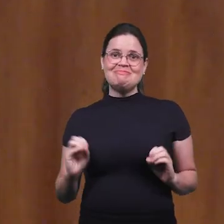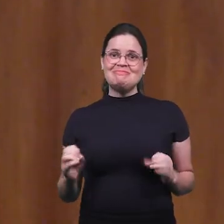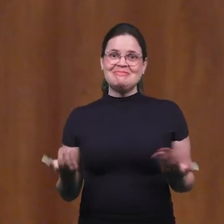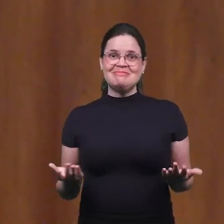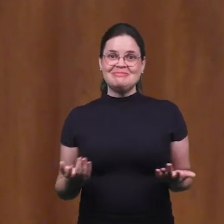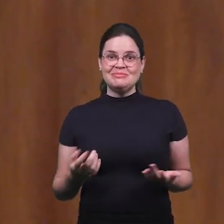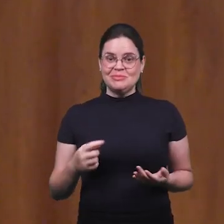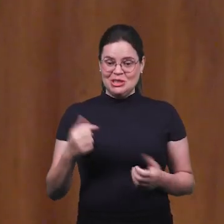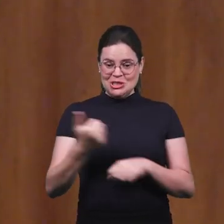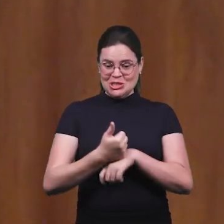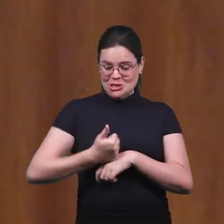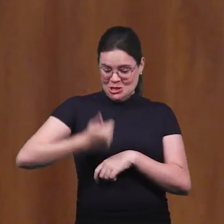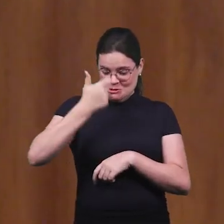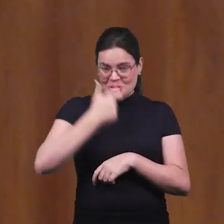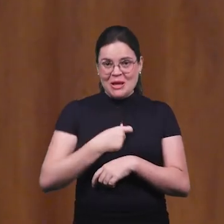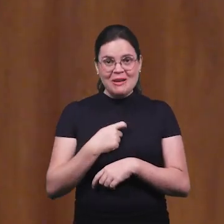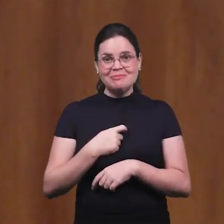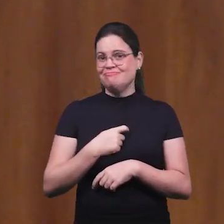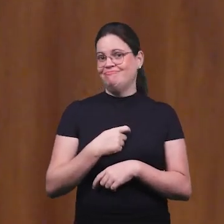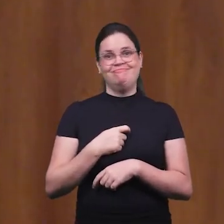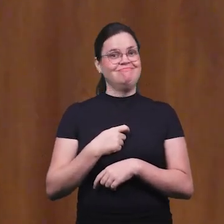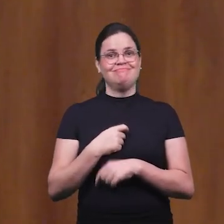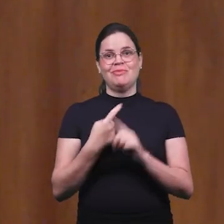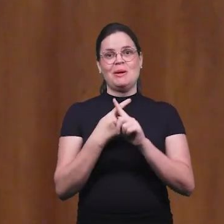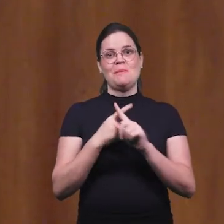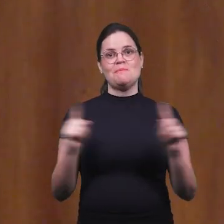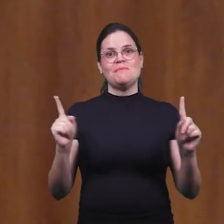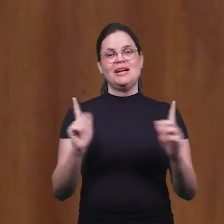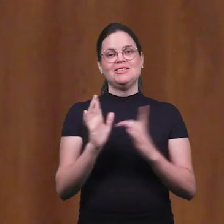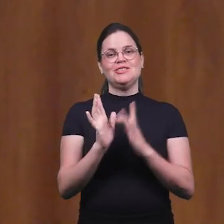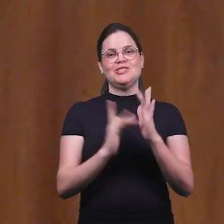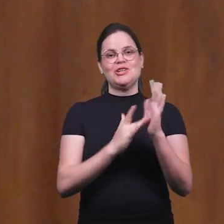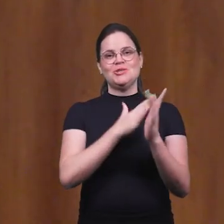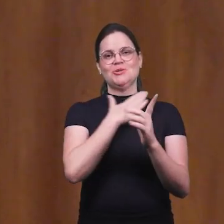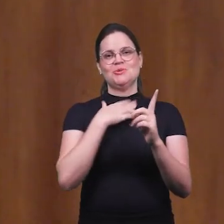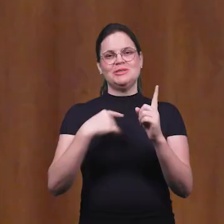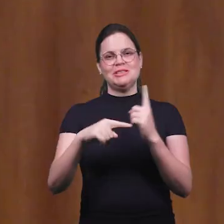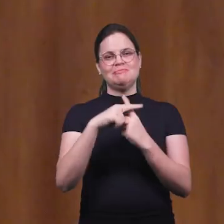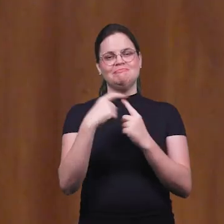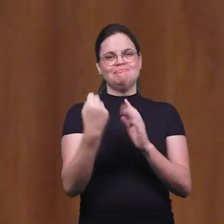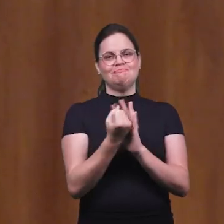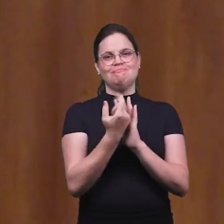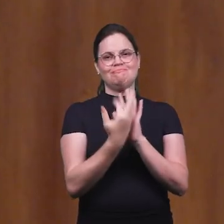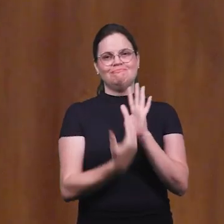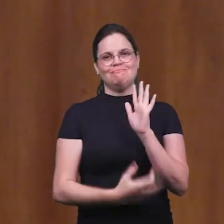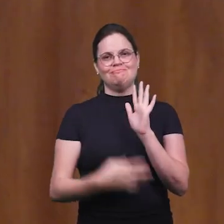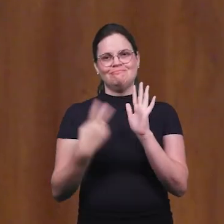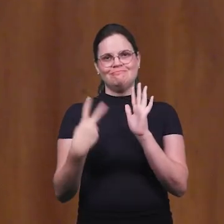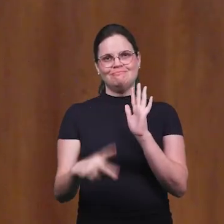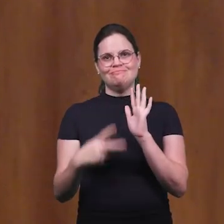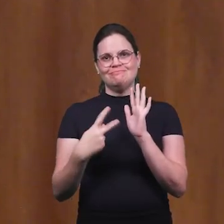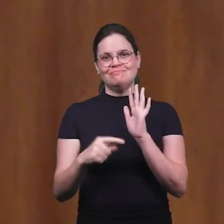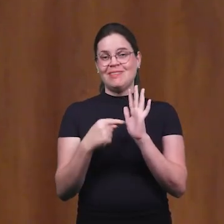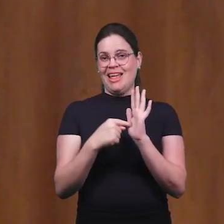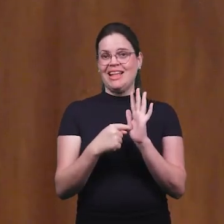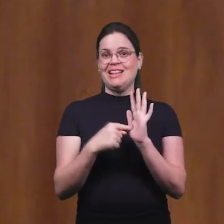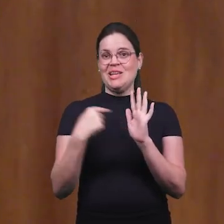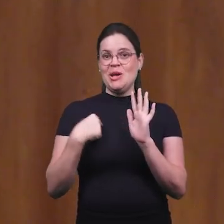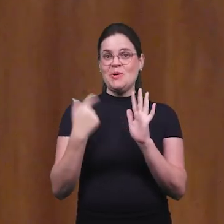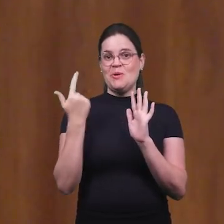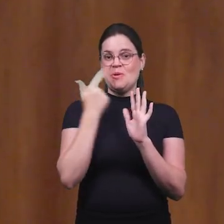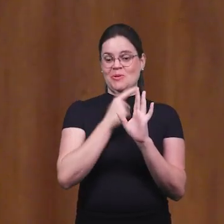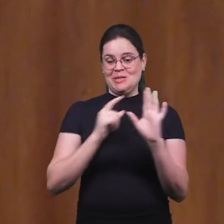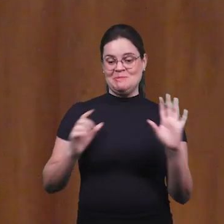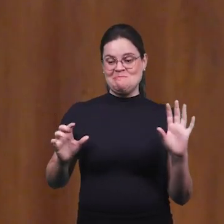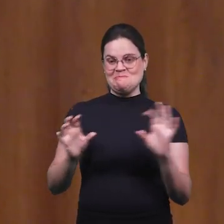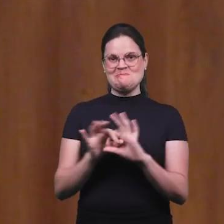éramos dignos, né? Mas pela morte do testador, pelo sangue que foi derramado, pela sua morte e ressurreição, o Espírito Santo que